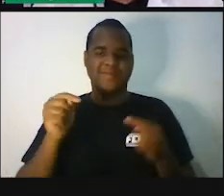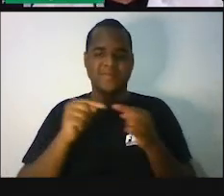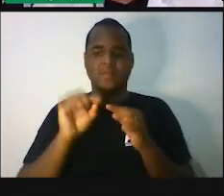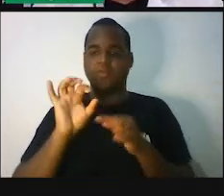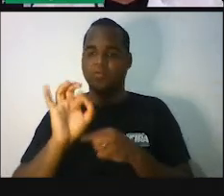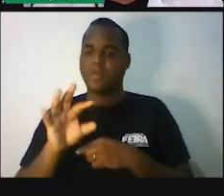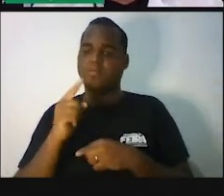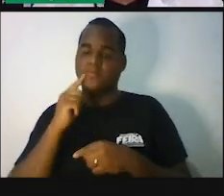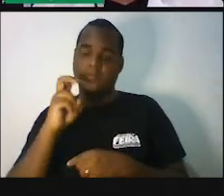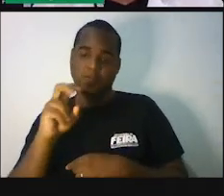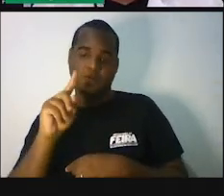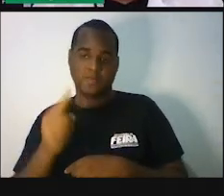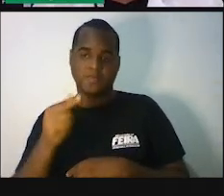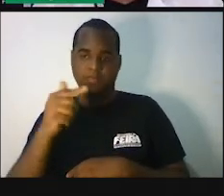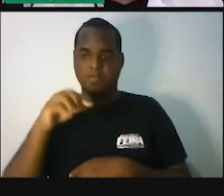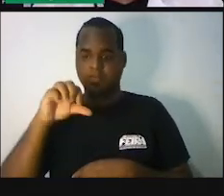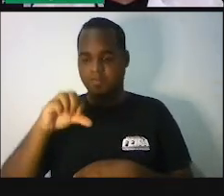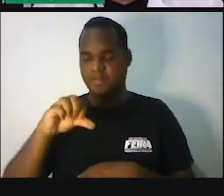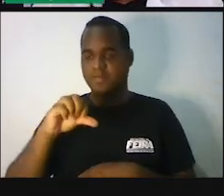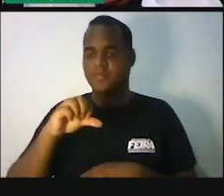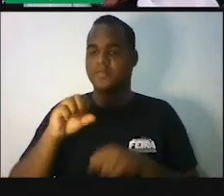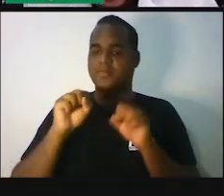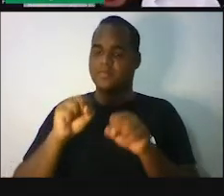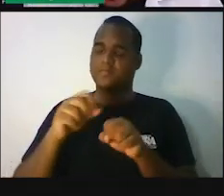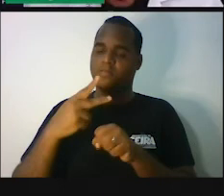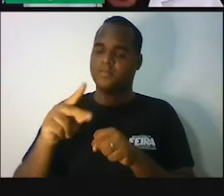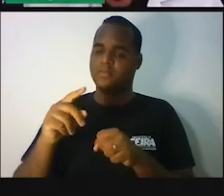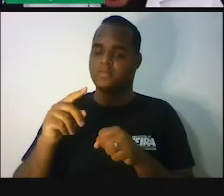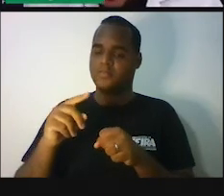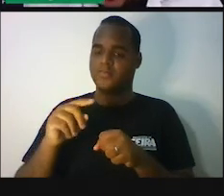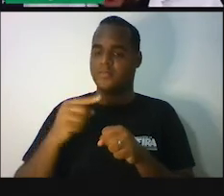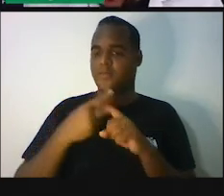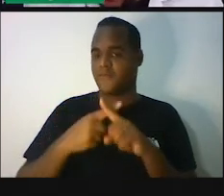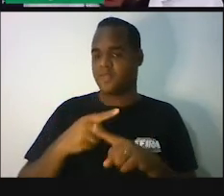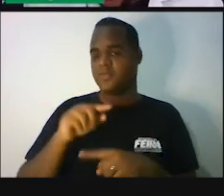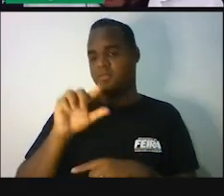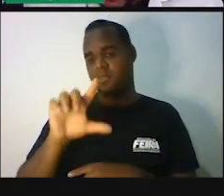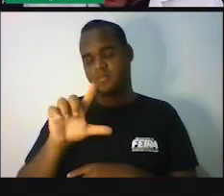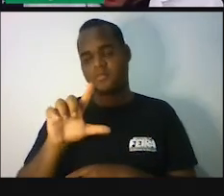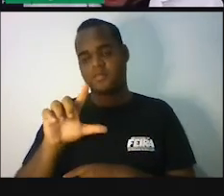o 5,79 e fazer vezes L.